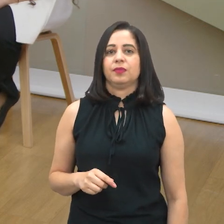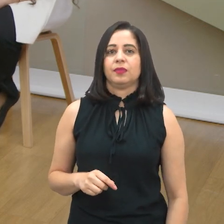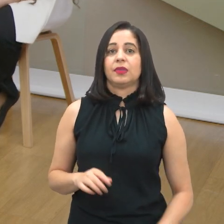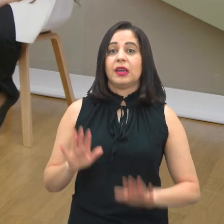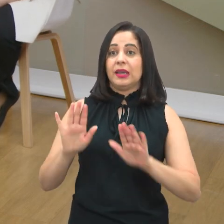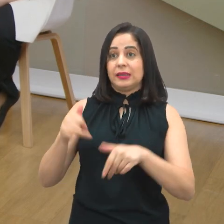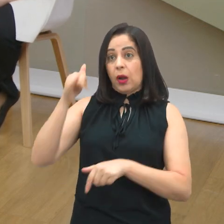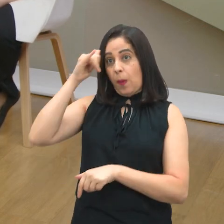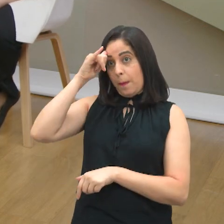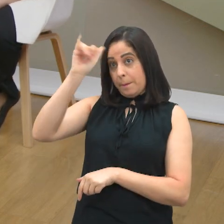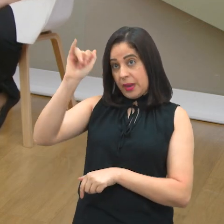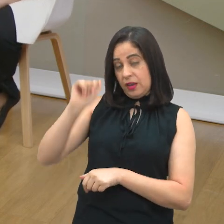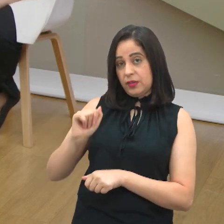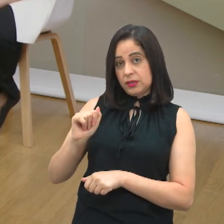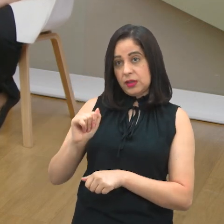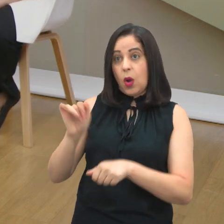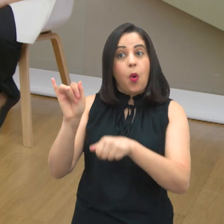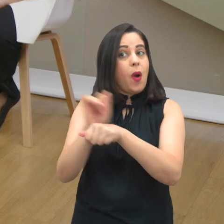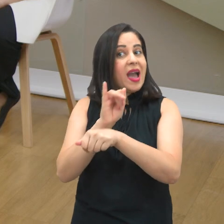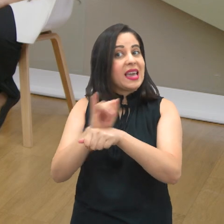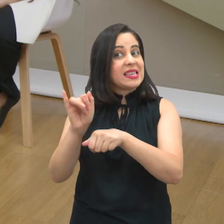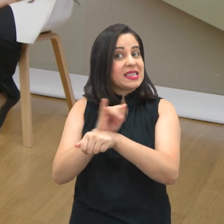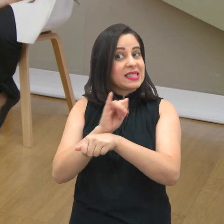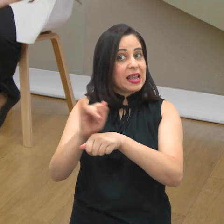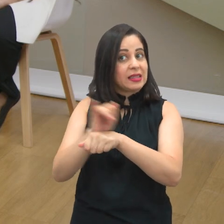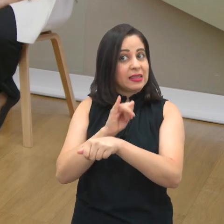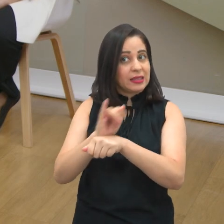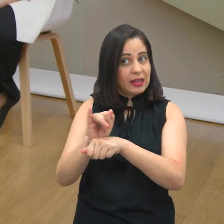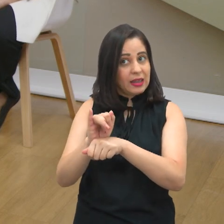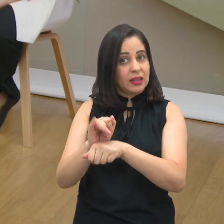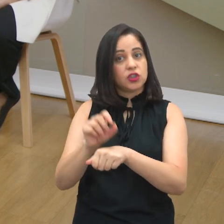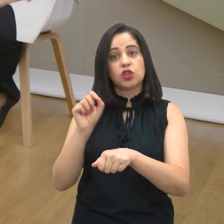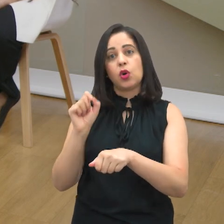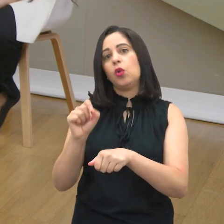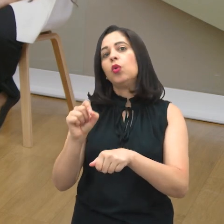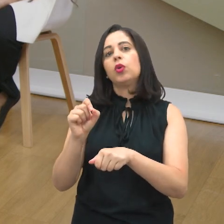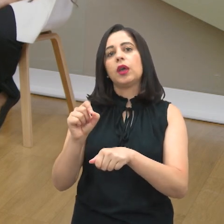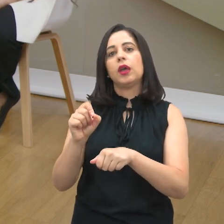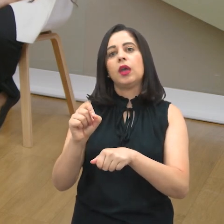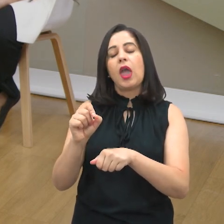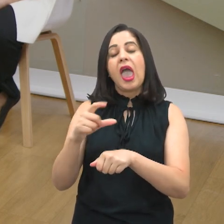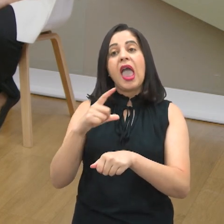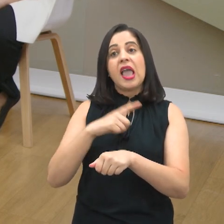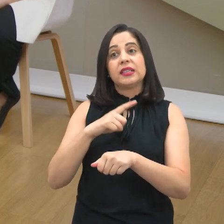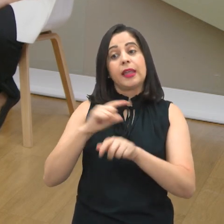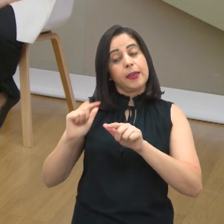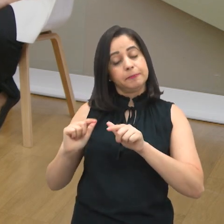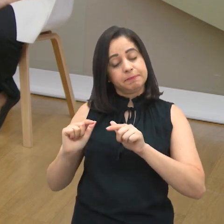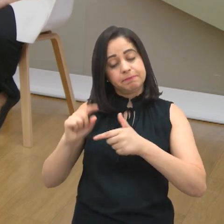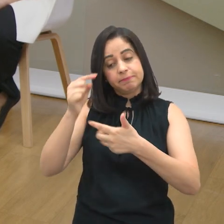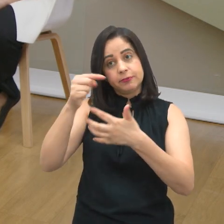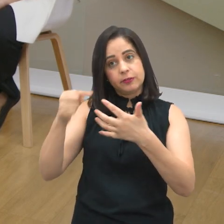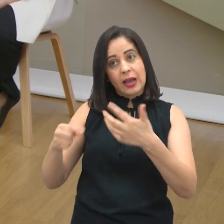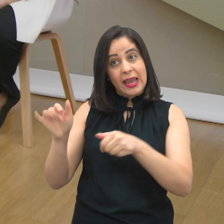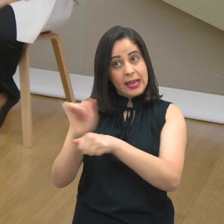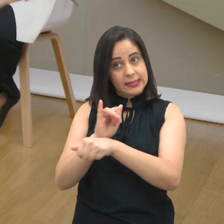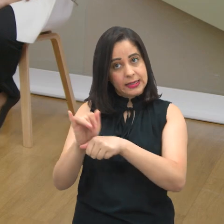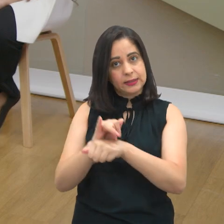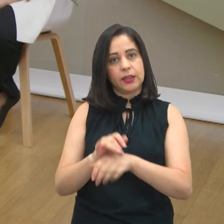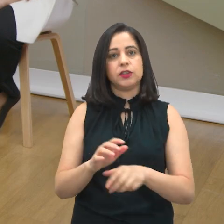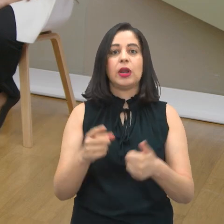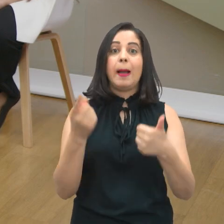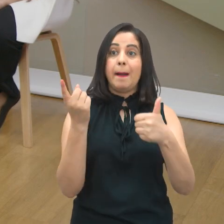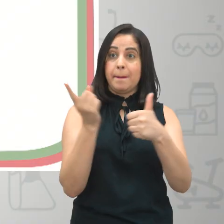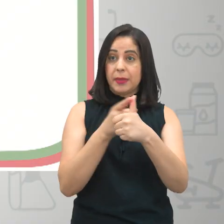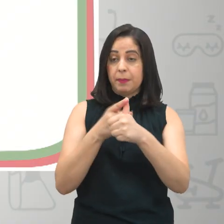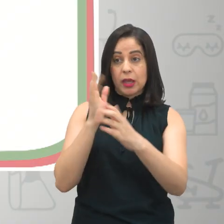a chamada prevenção combinada, que é uma estratégia global que a gente vai oferecer várias ações para reduzir a infecção.